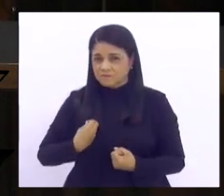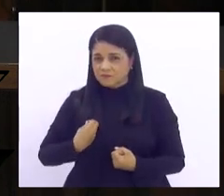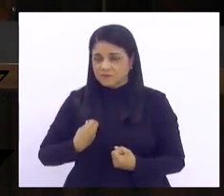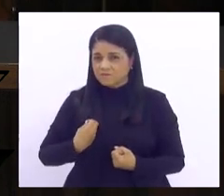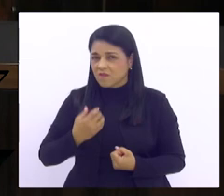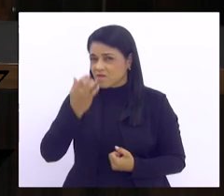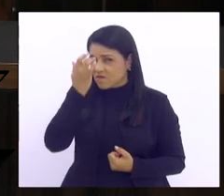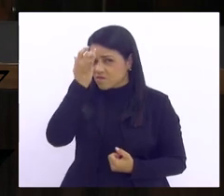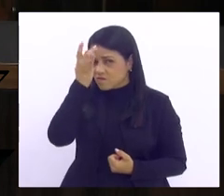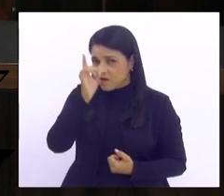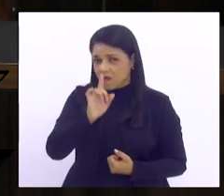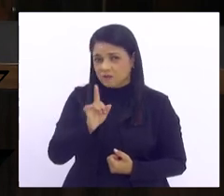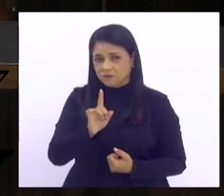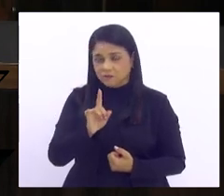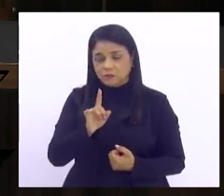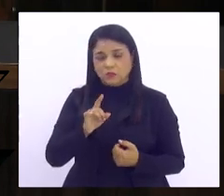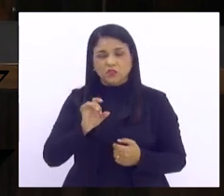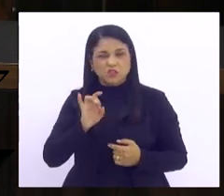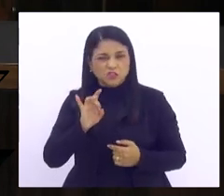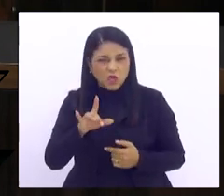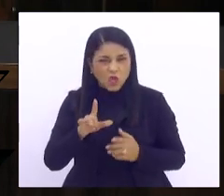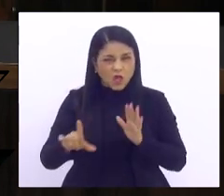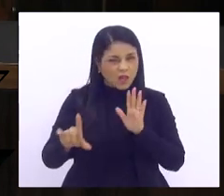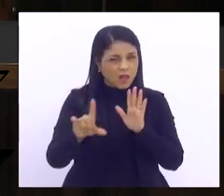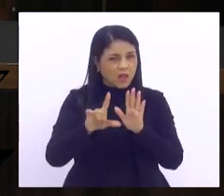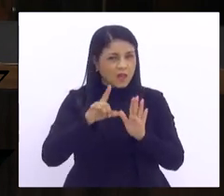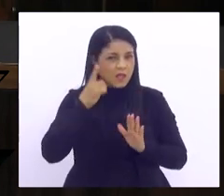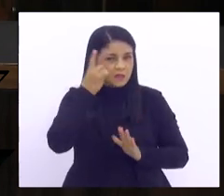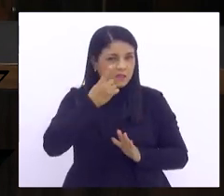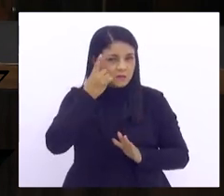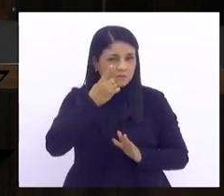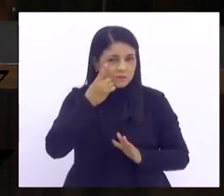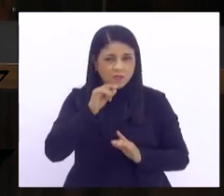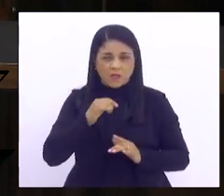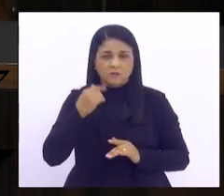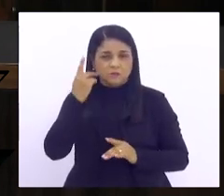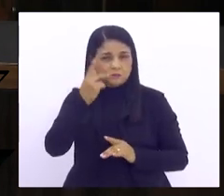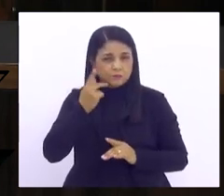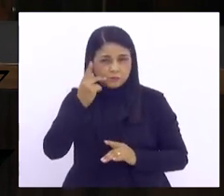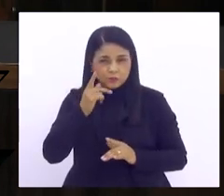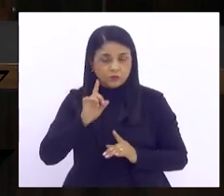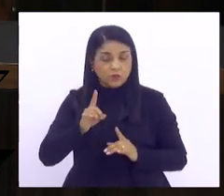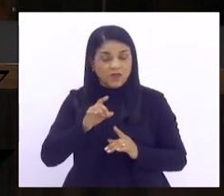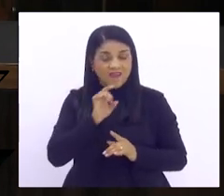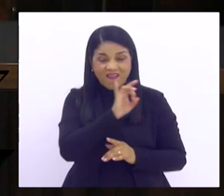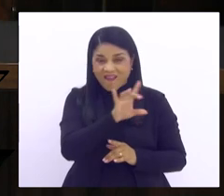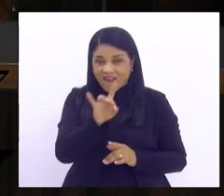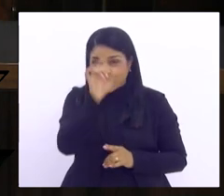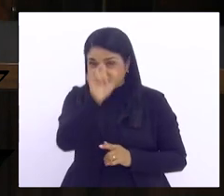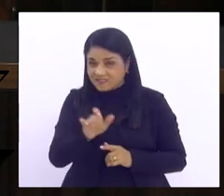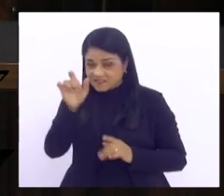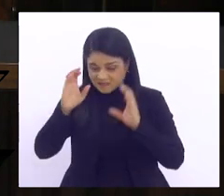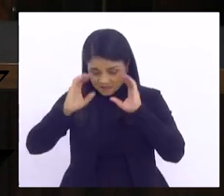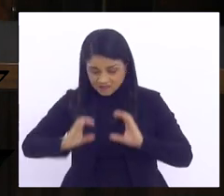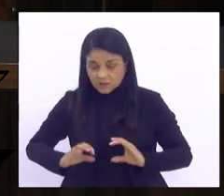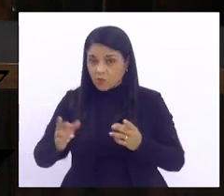tarefa apenas dos legisladores. É responsabilidade de cada cidadão, de cada um de